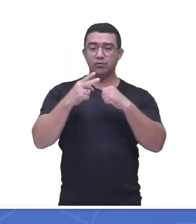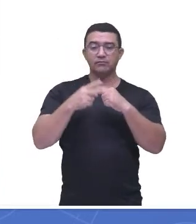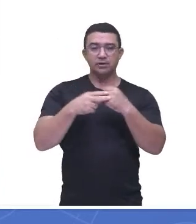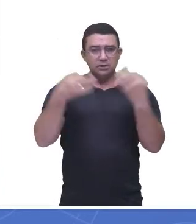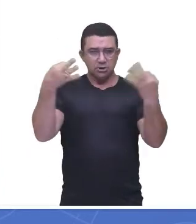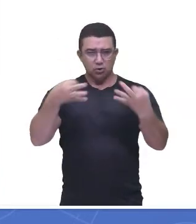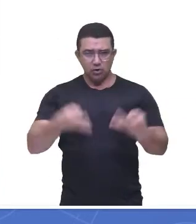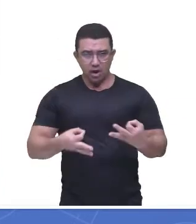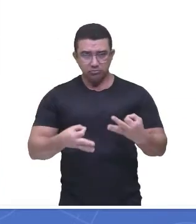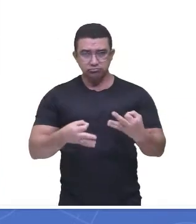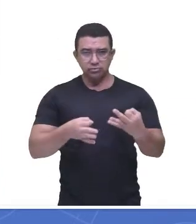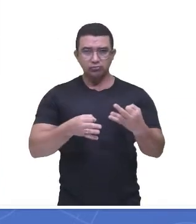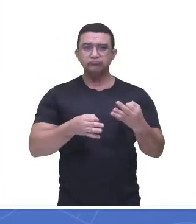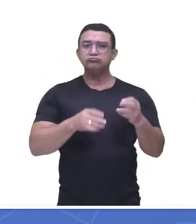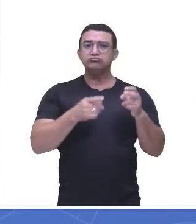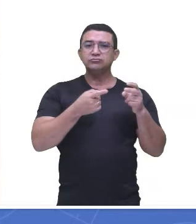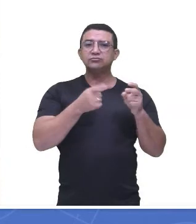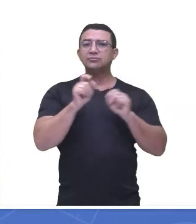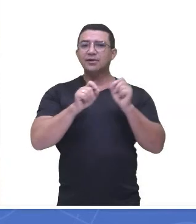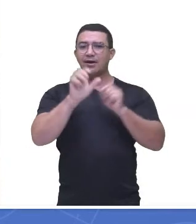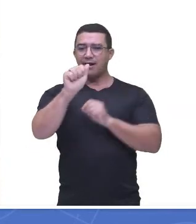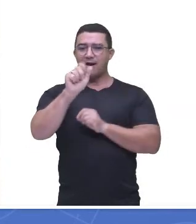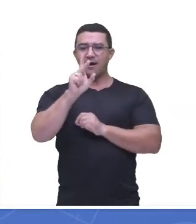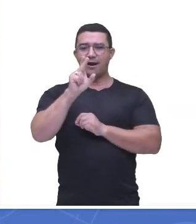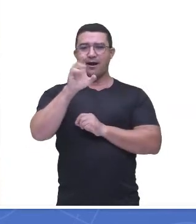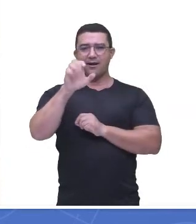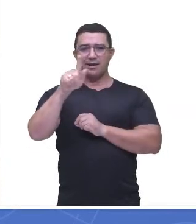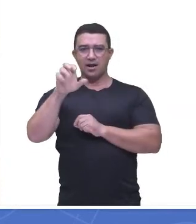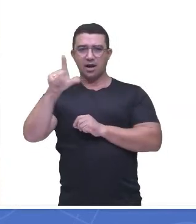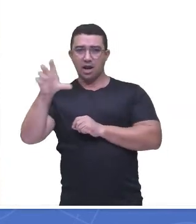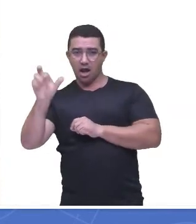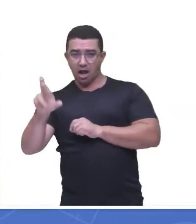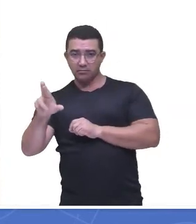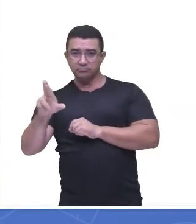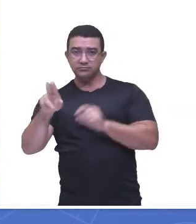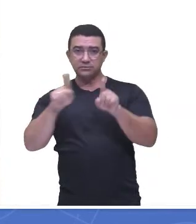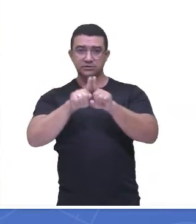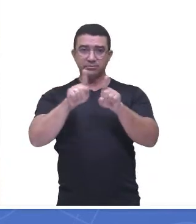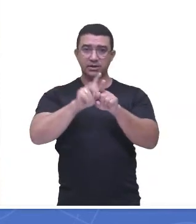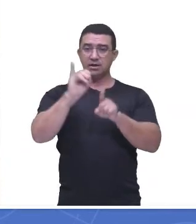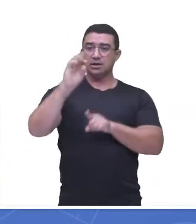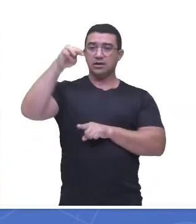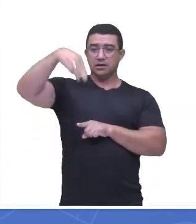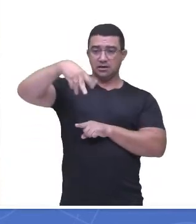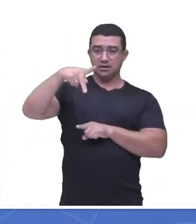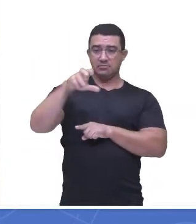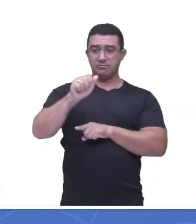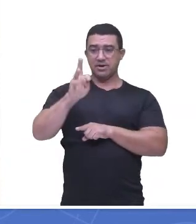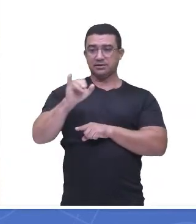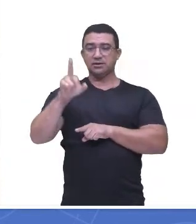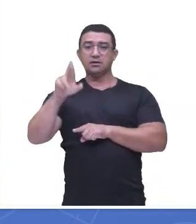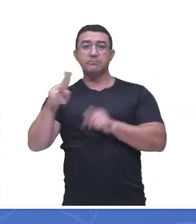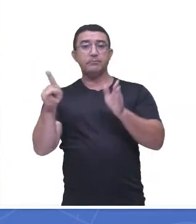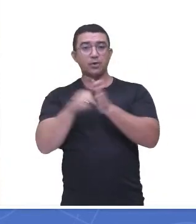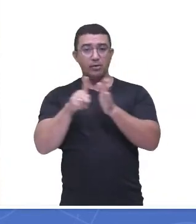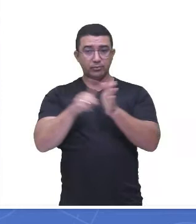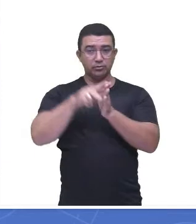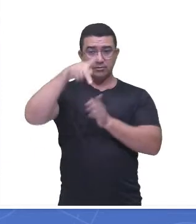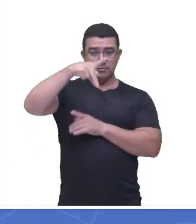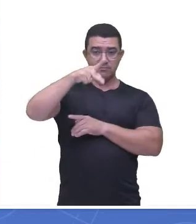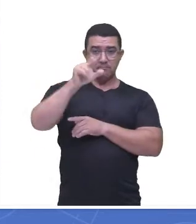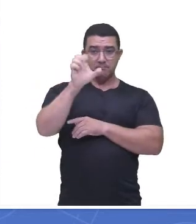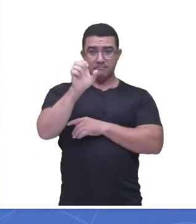arreglar e impartir, conjugados no pretérito imperfeito de